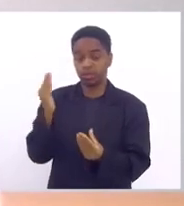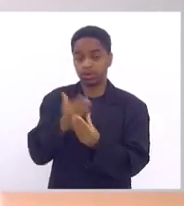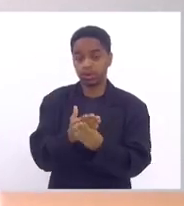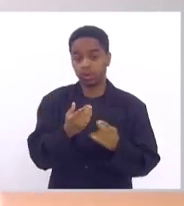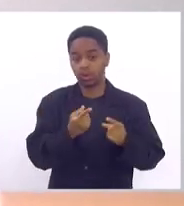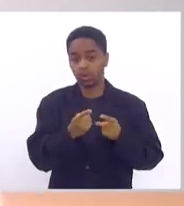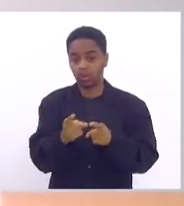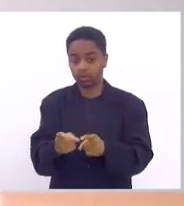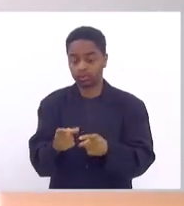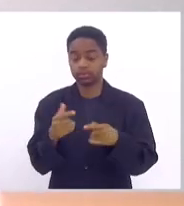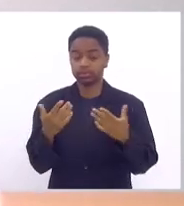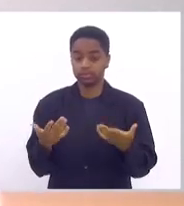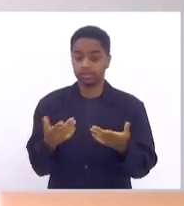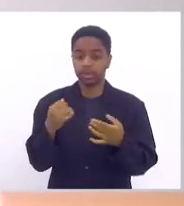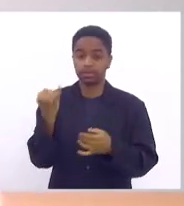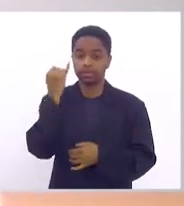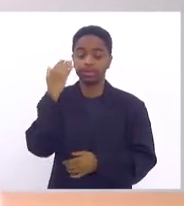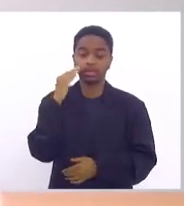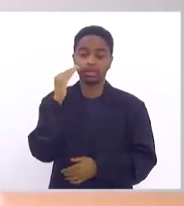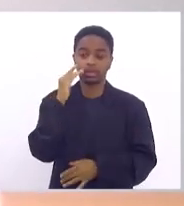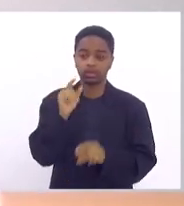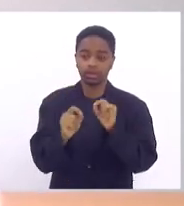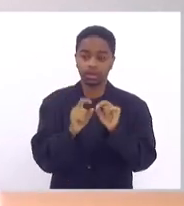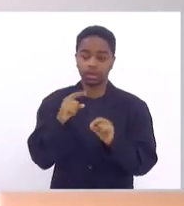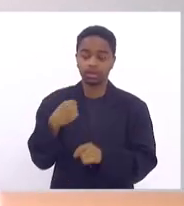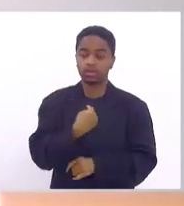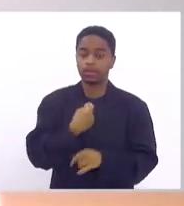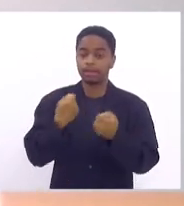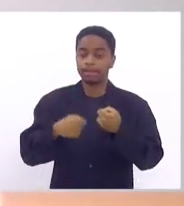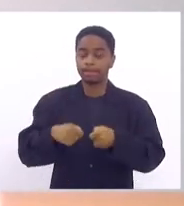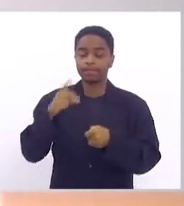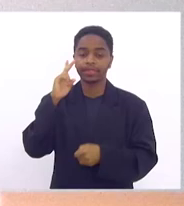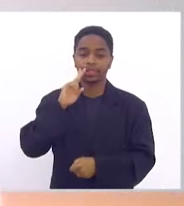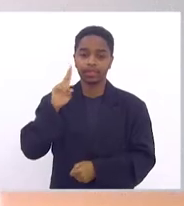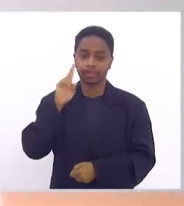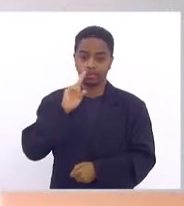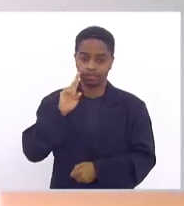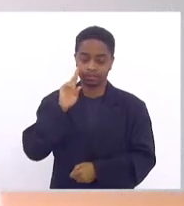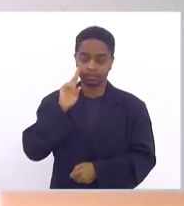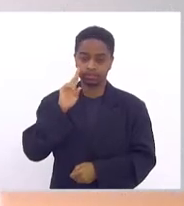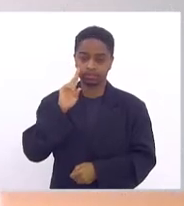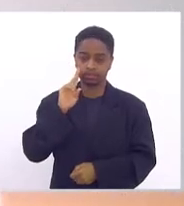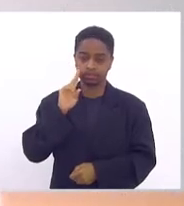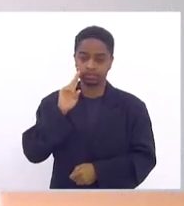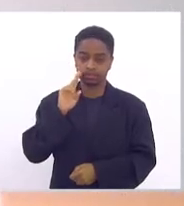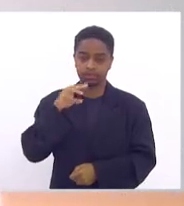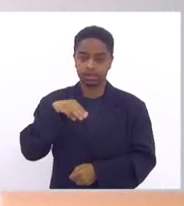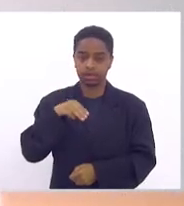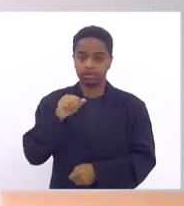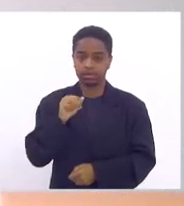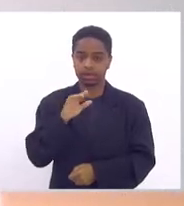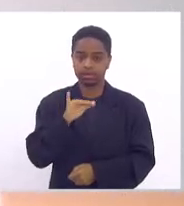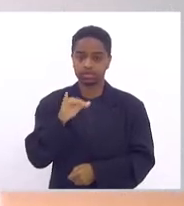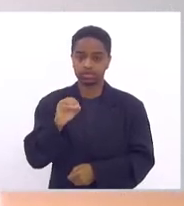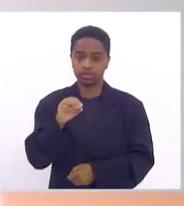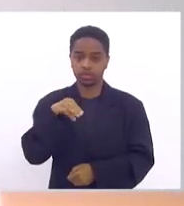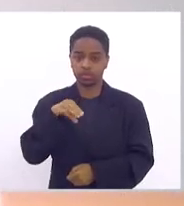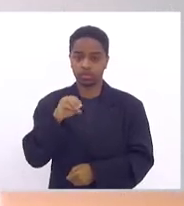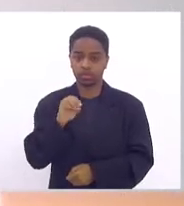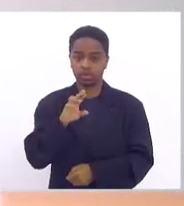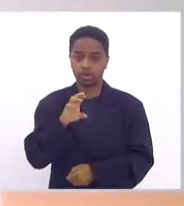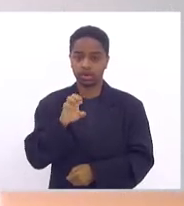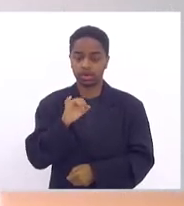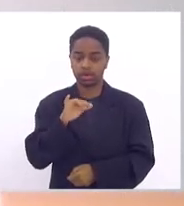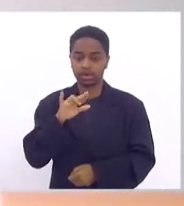aqui é importante entender alguma coisa a gente tem que lembrar do famoso caso Márcio Moreira Alves